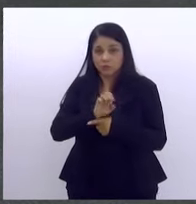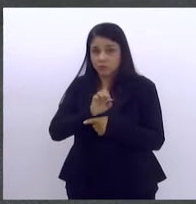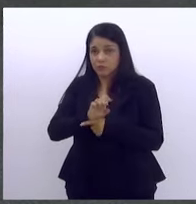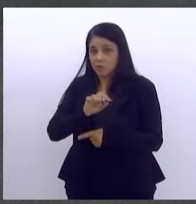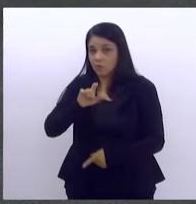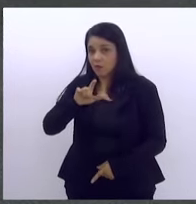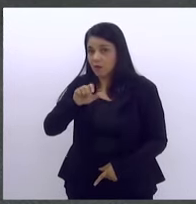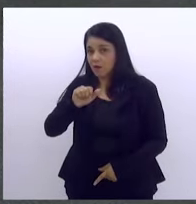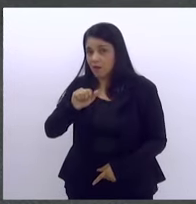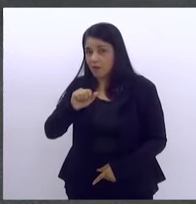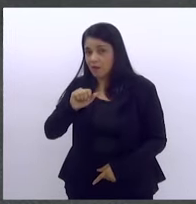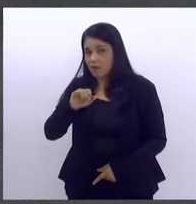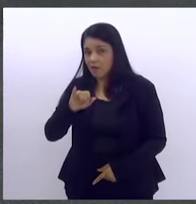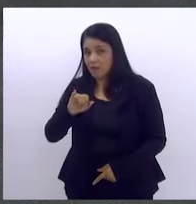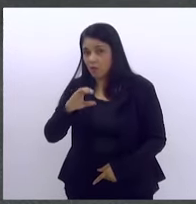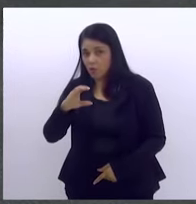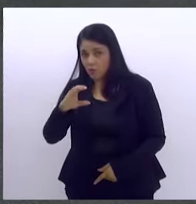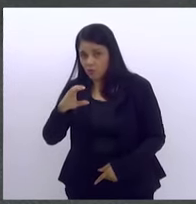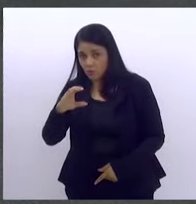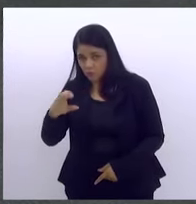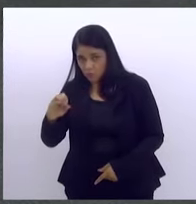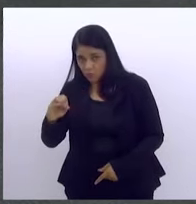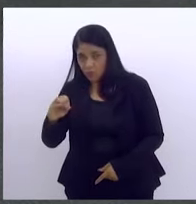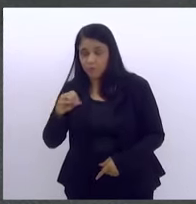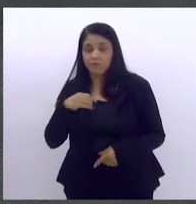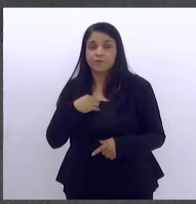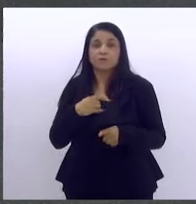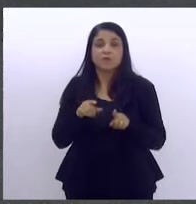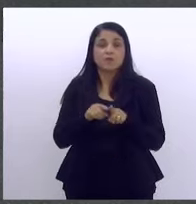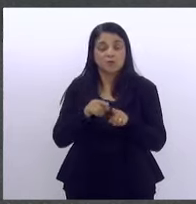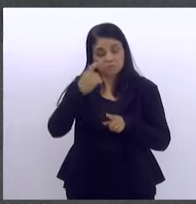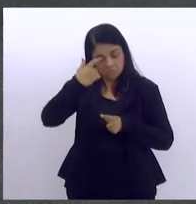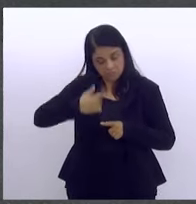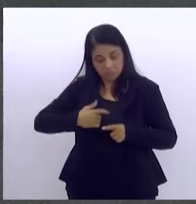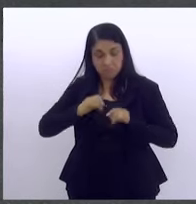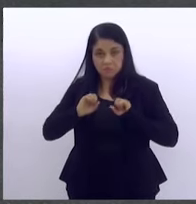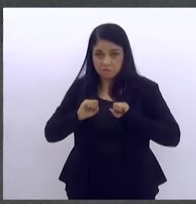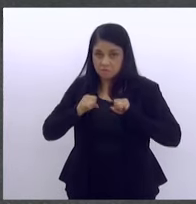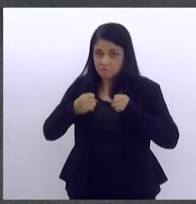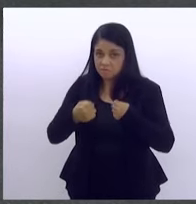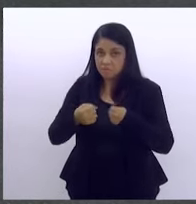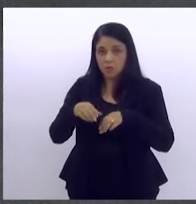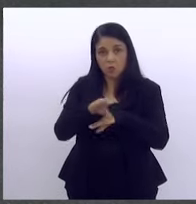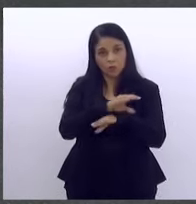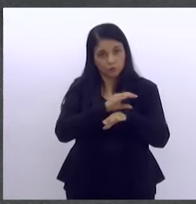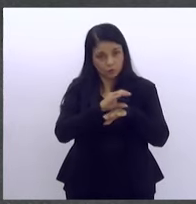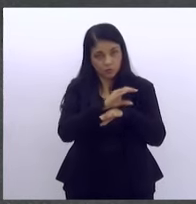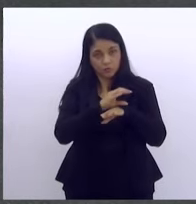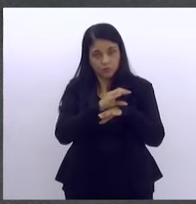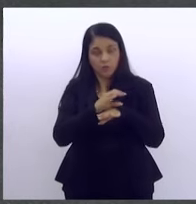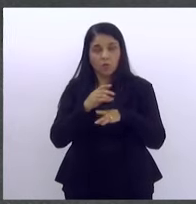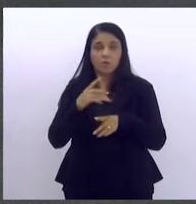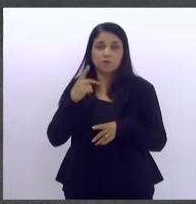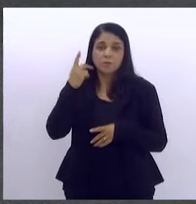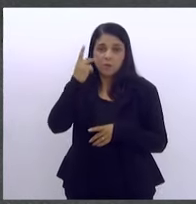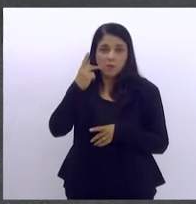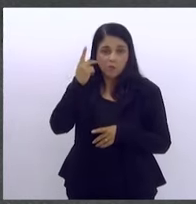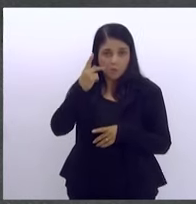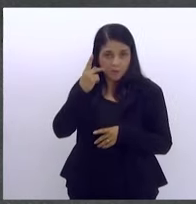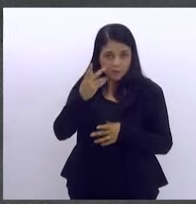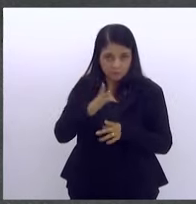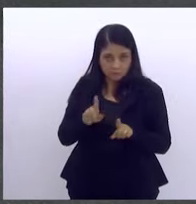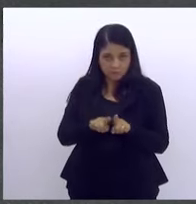e eu sou, obviamente, um defensor da Constituição, não só como cidadão, mas como parlamentar. E isso não quer dizer que o Estado